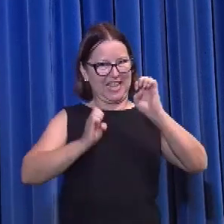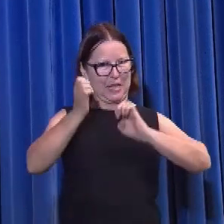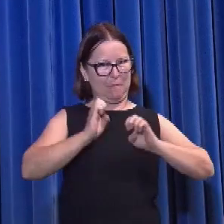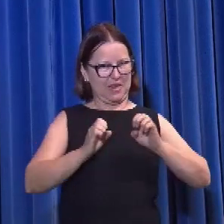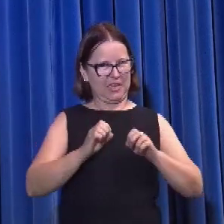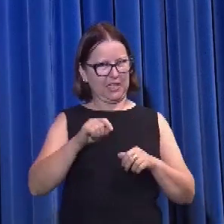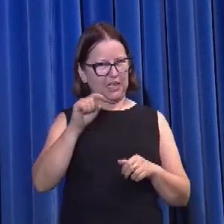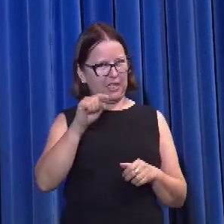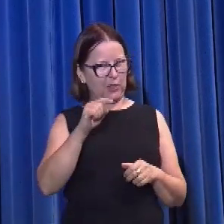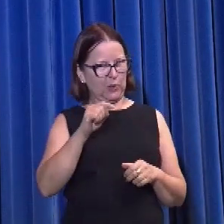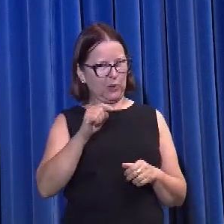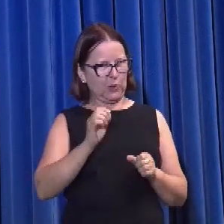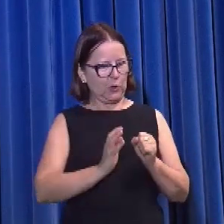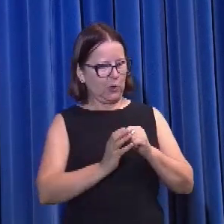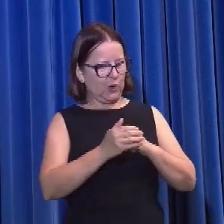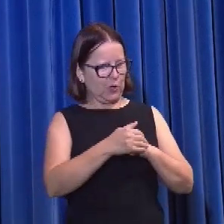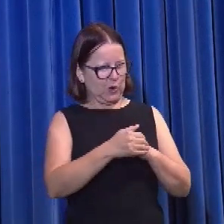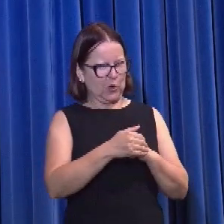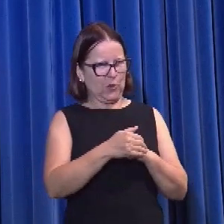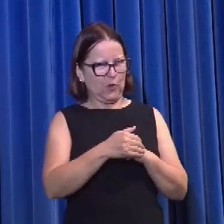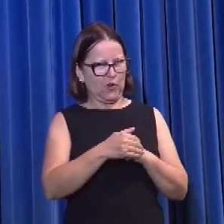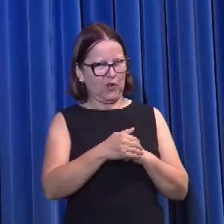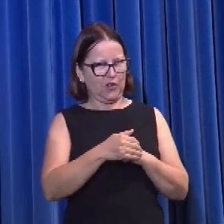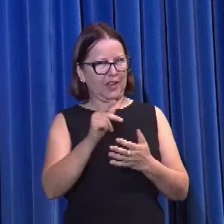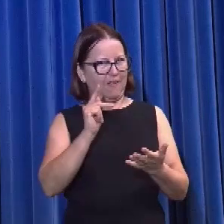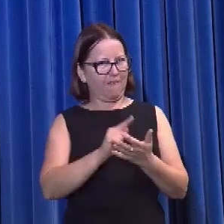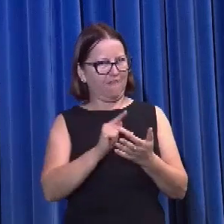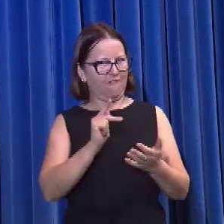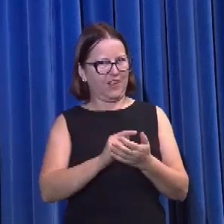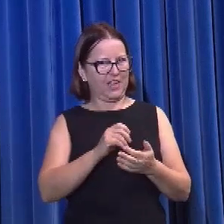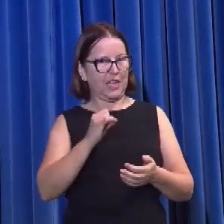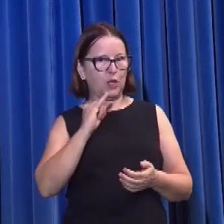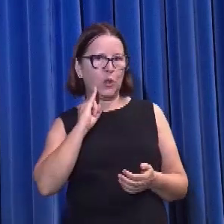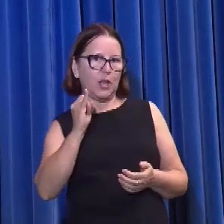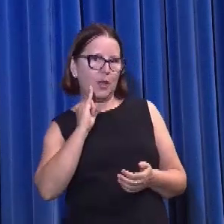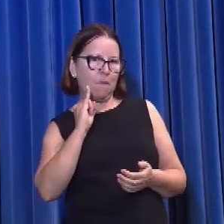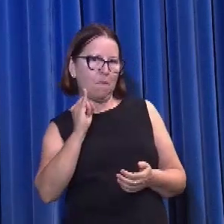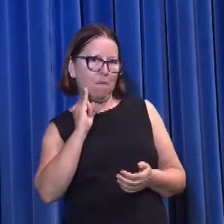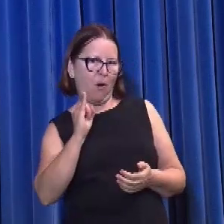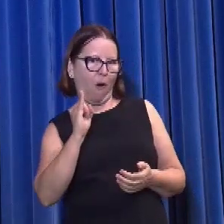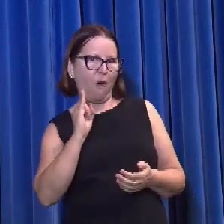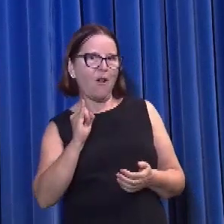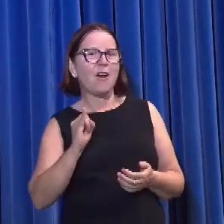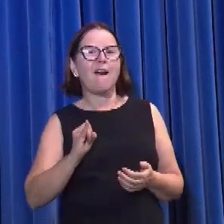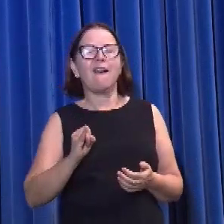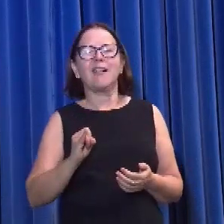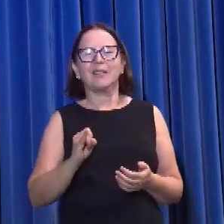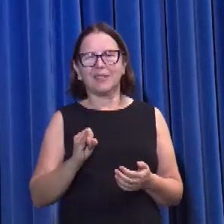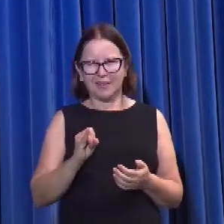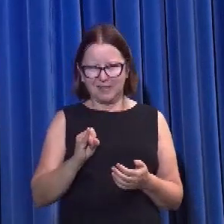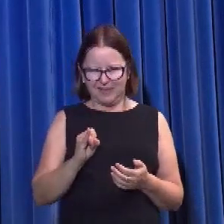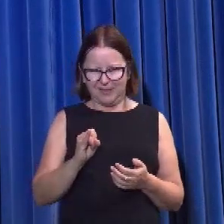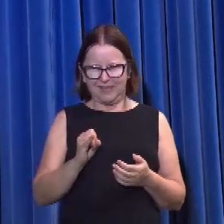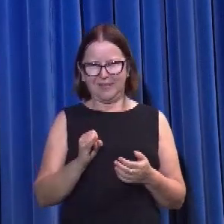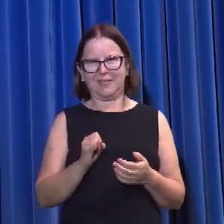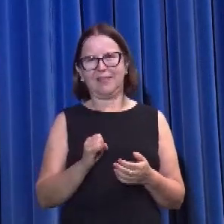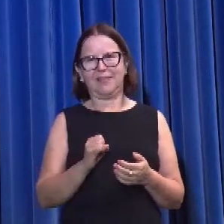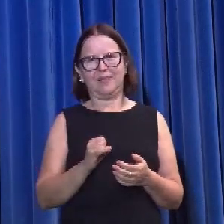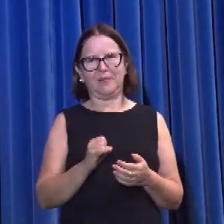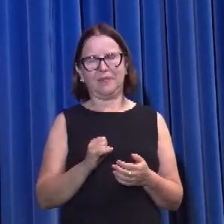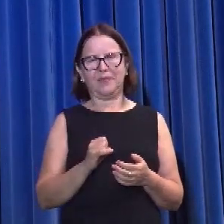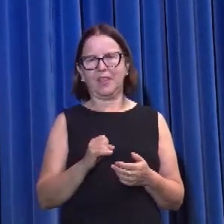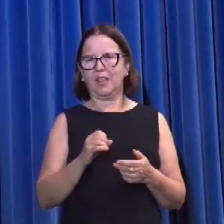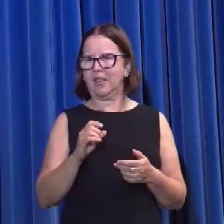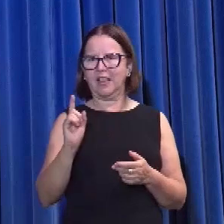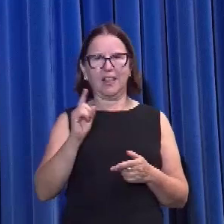o imposto de renda segundo as normas legais da produção do produto. O senhor não faz o